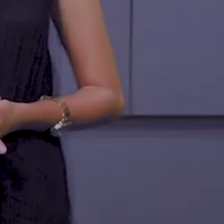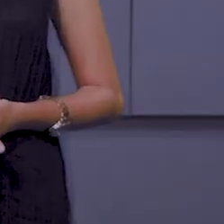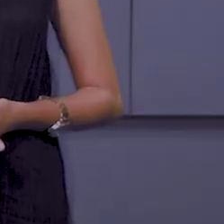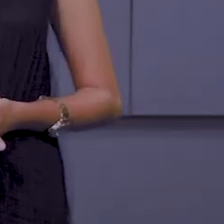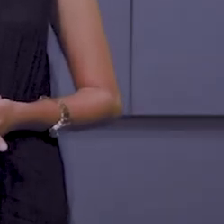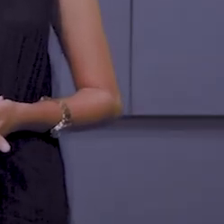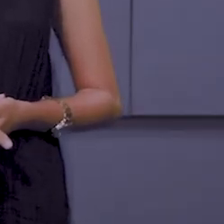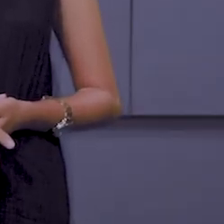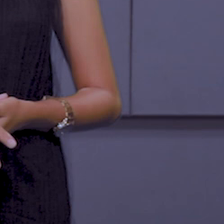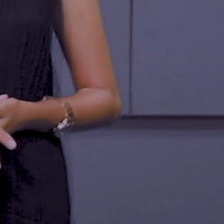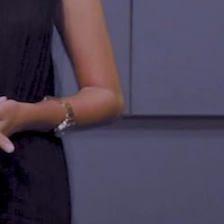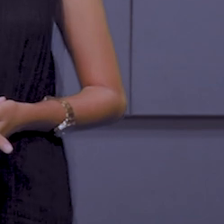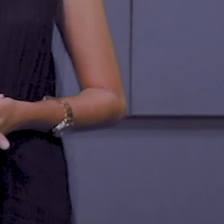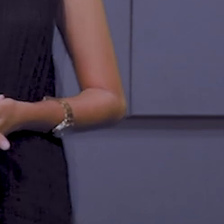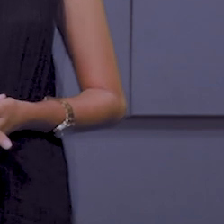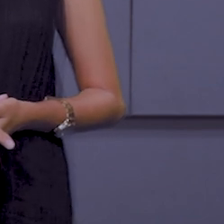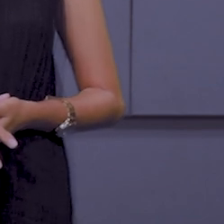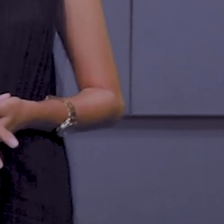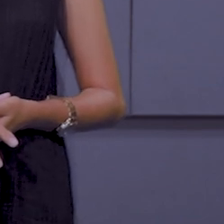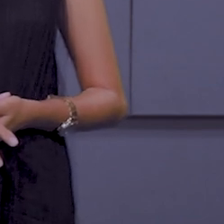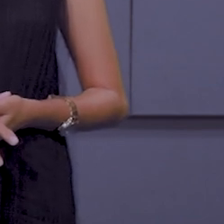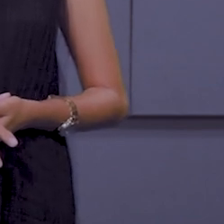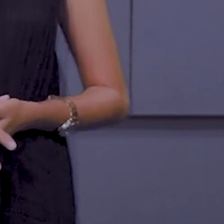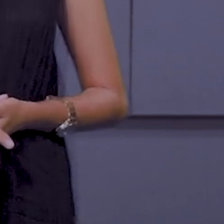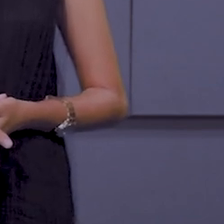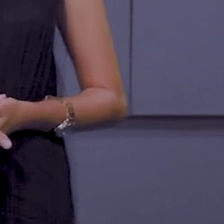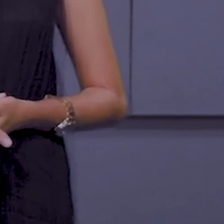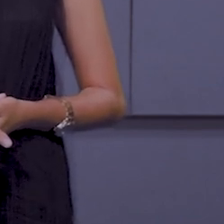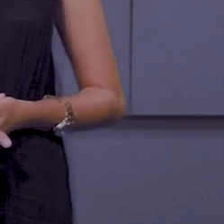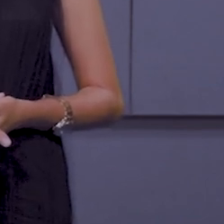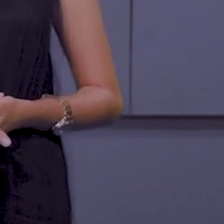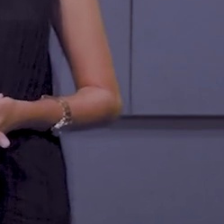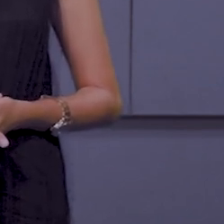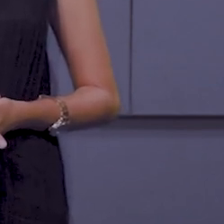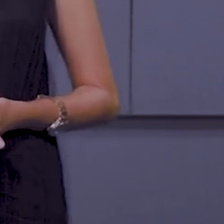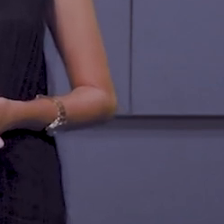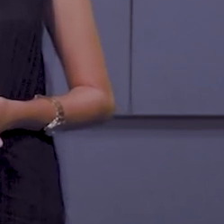no hanya butang notificação, atu nunei ita bo sira labela com informação fong usi ami. Obrigada.